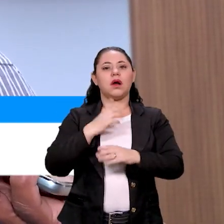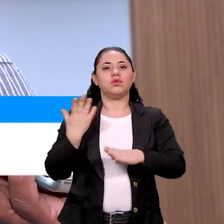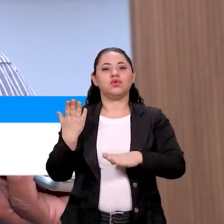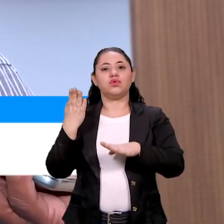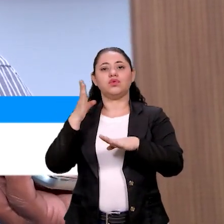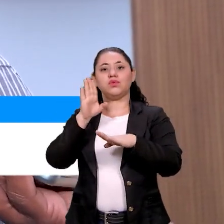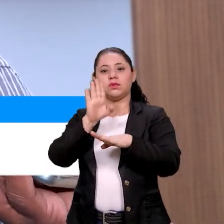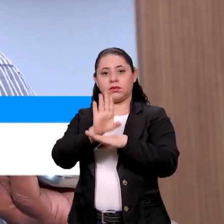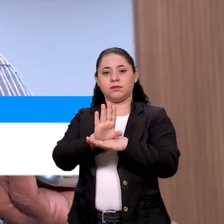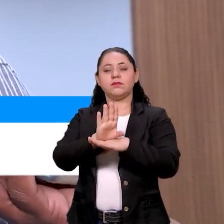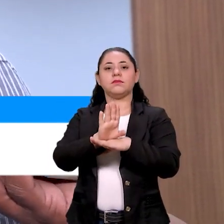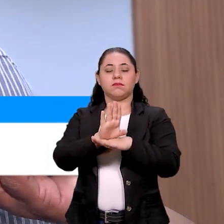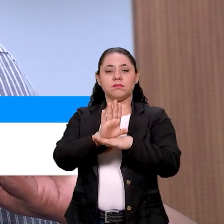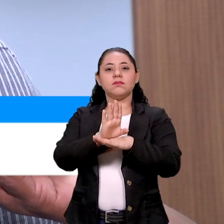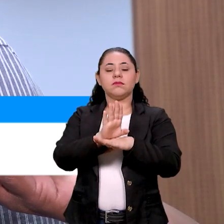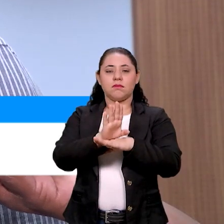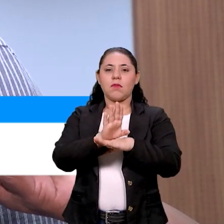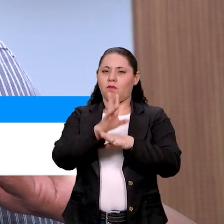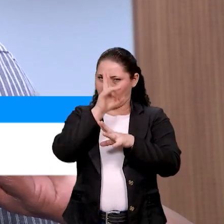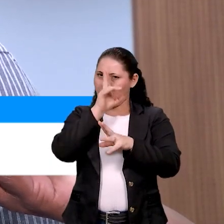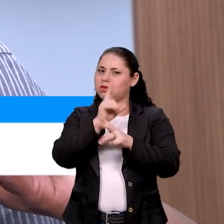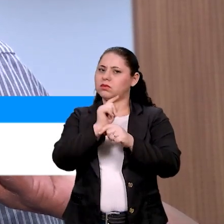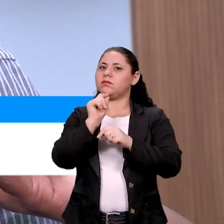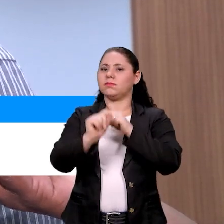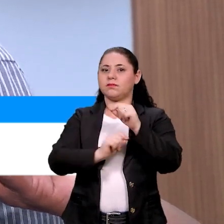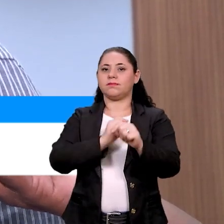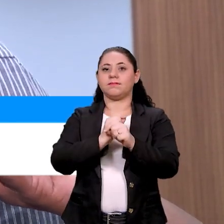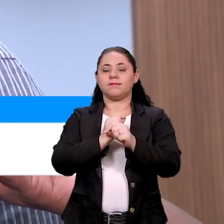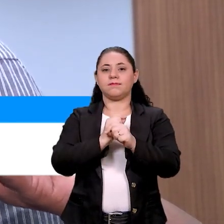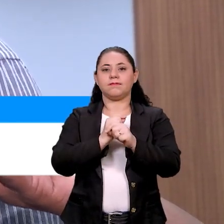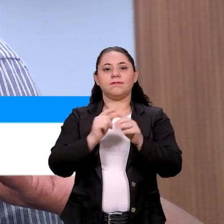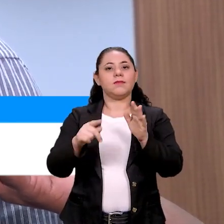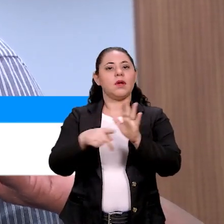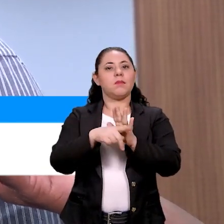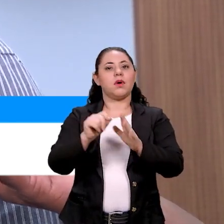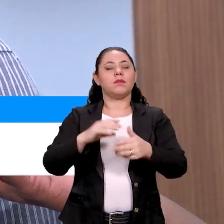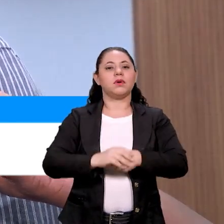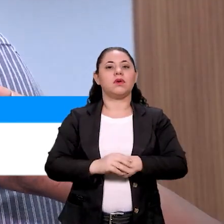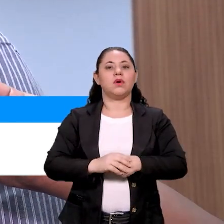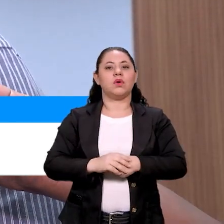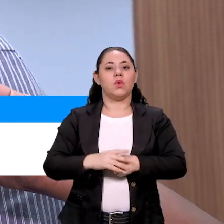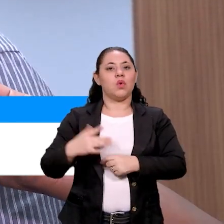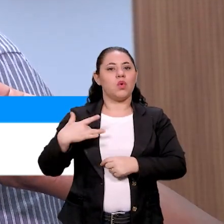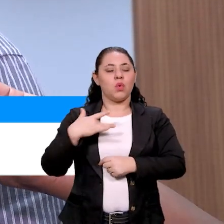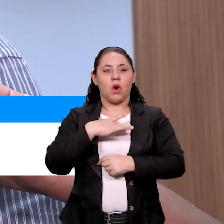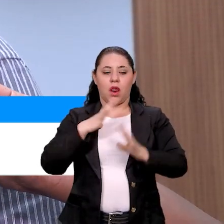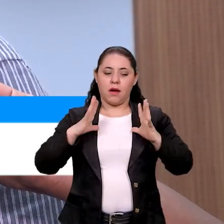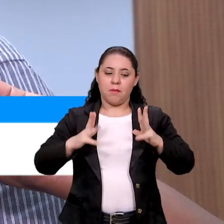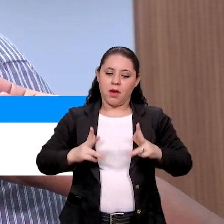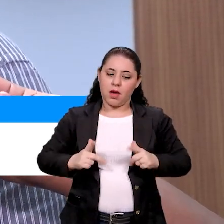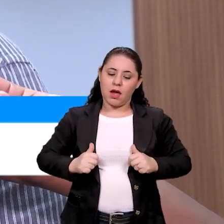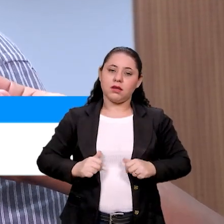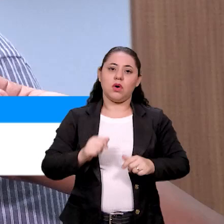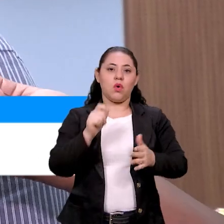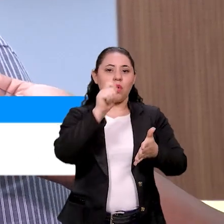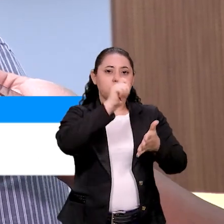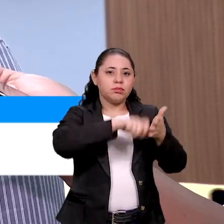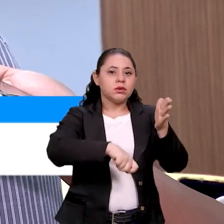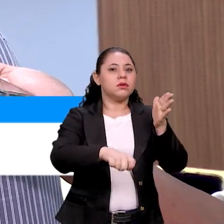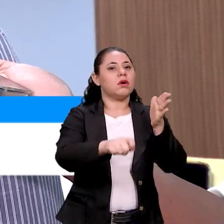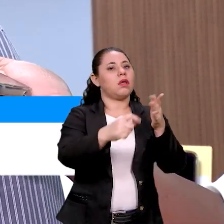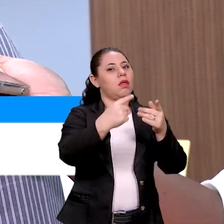estar colaborando bem forte na questão da sanidade desses